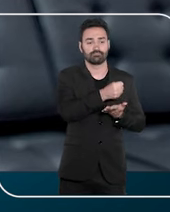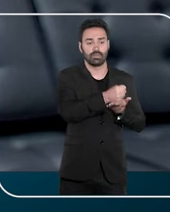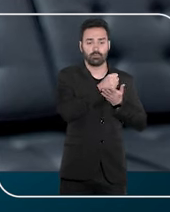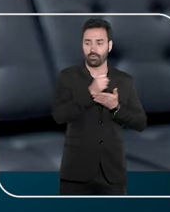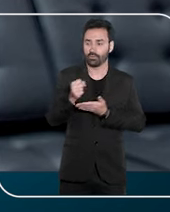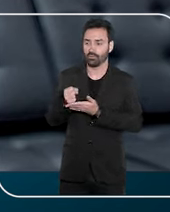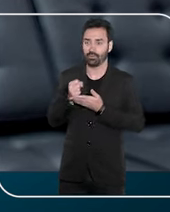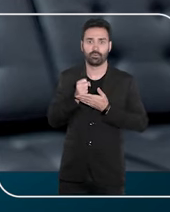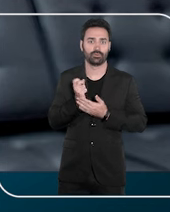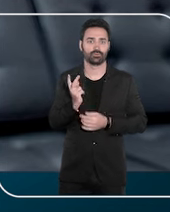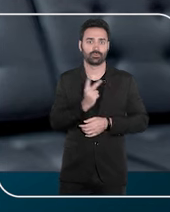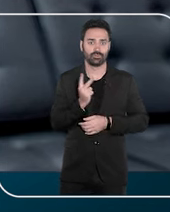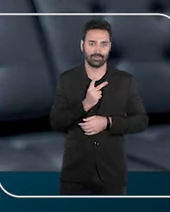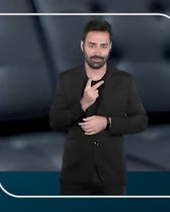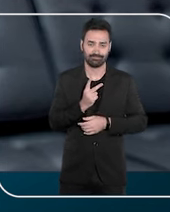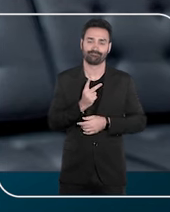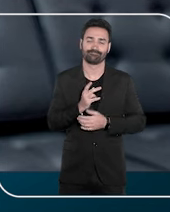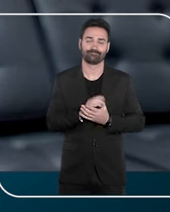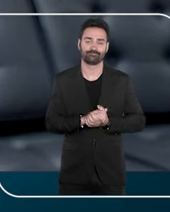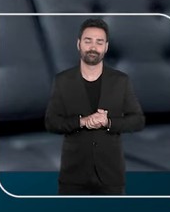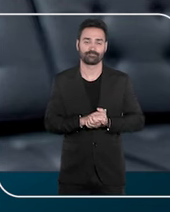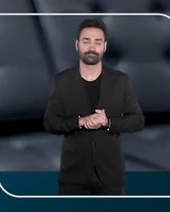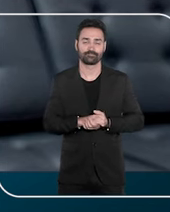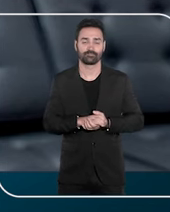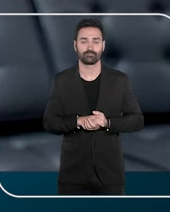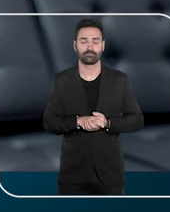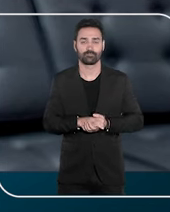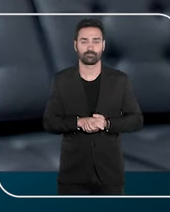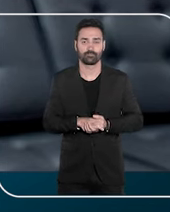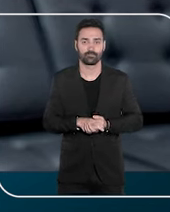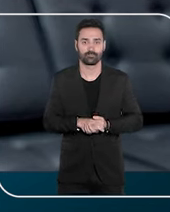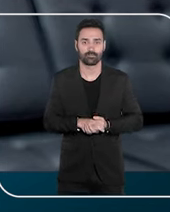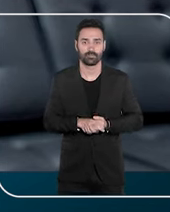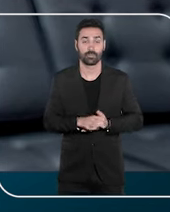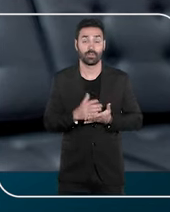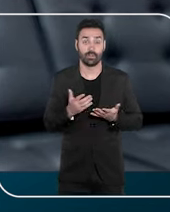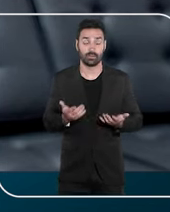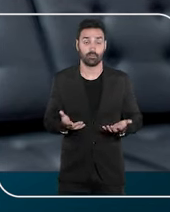Essa comissão, ela é formada, portanto, por três ministros,